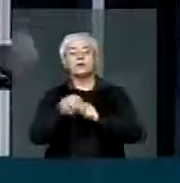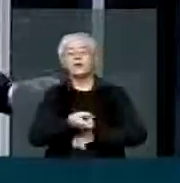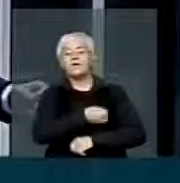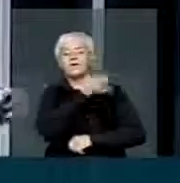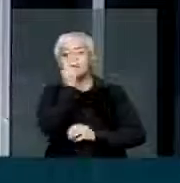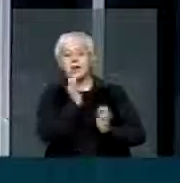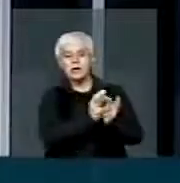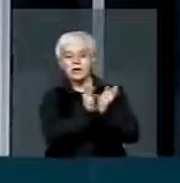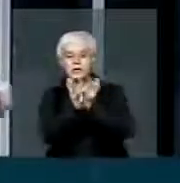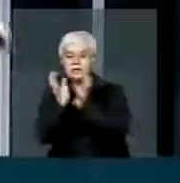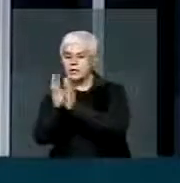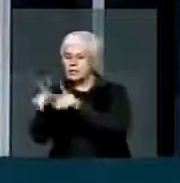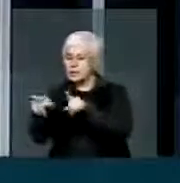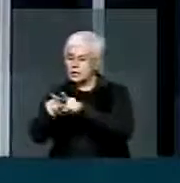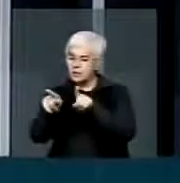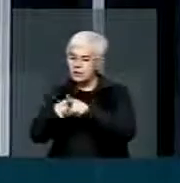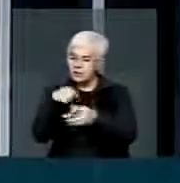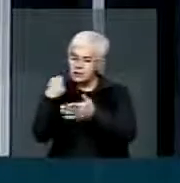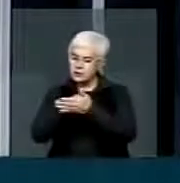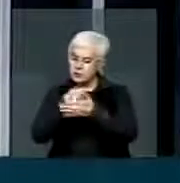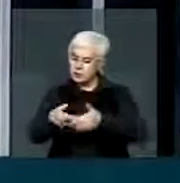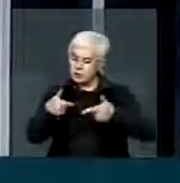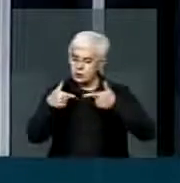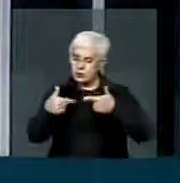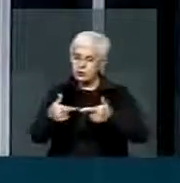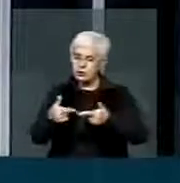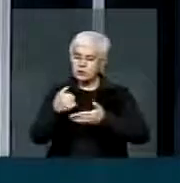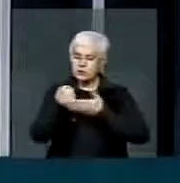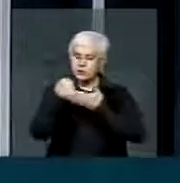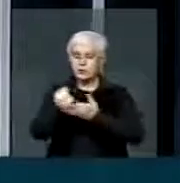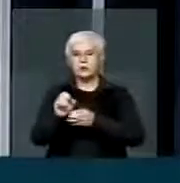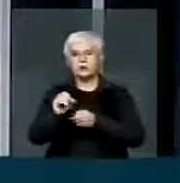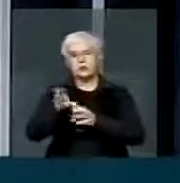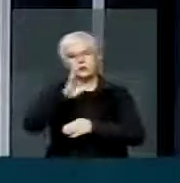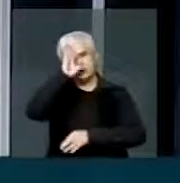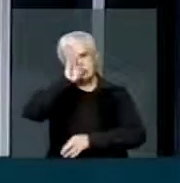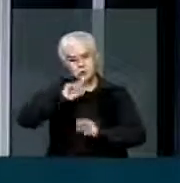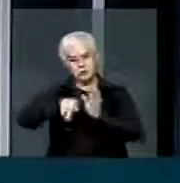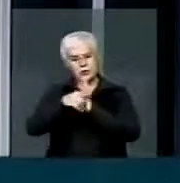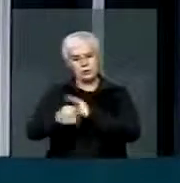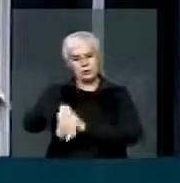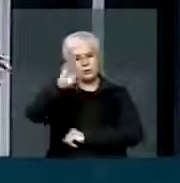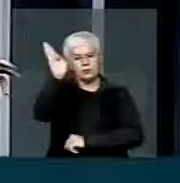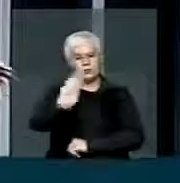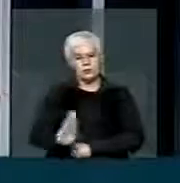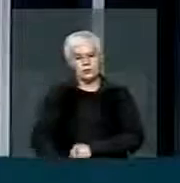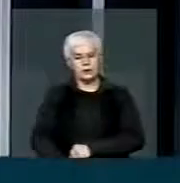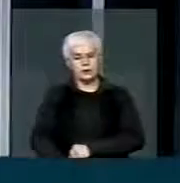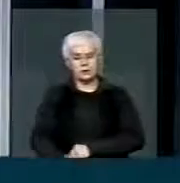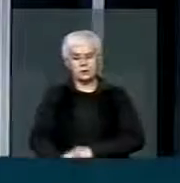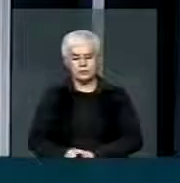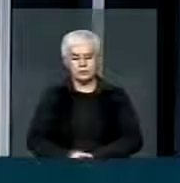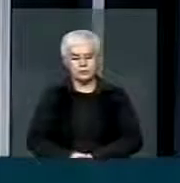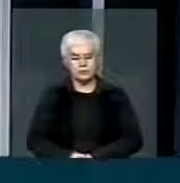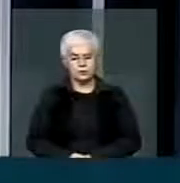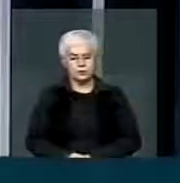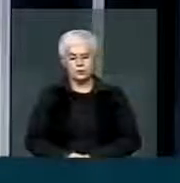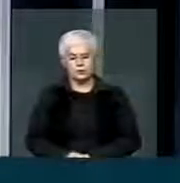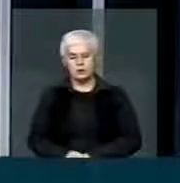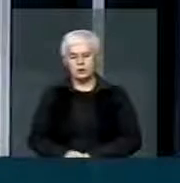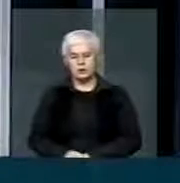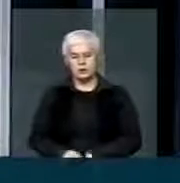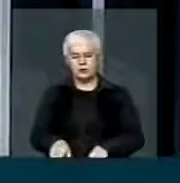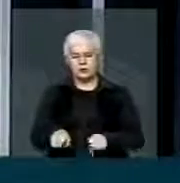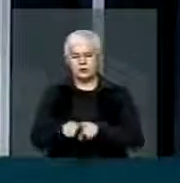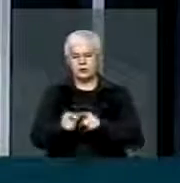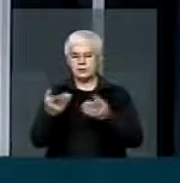várias organizações que lutam pela educação pública brasileira. E além disso, presidente, eu quero